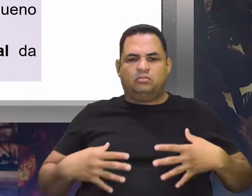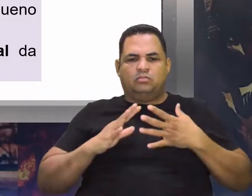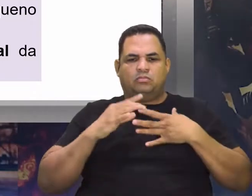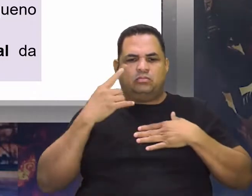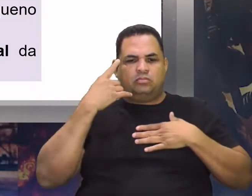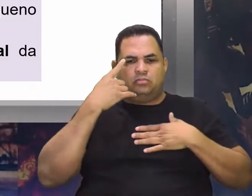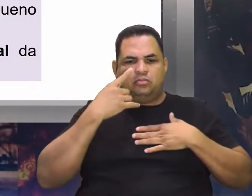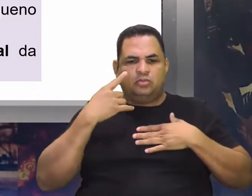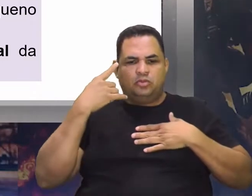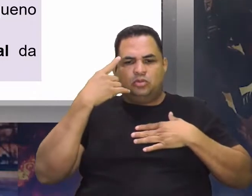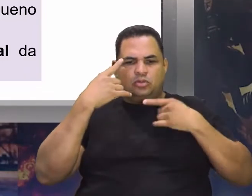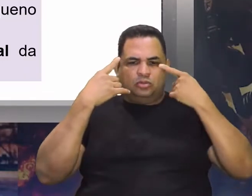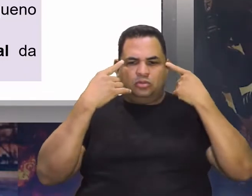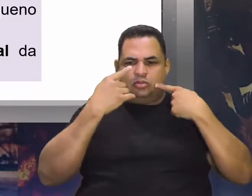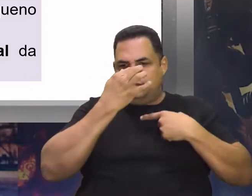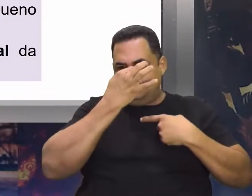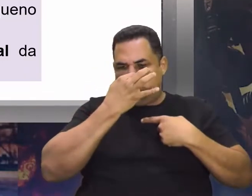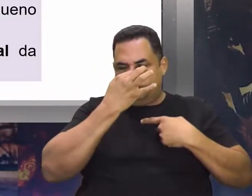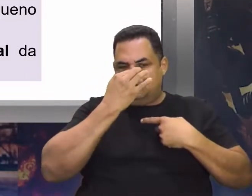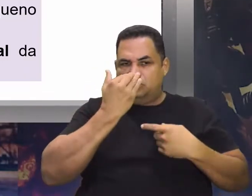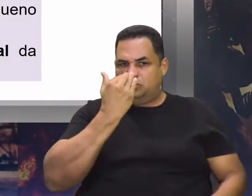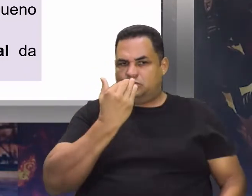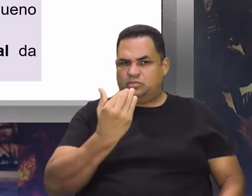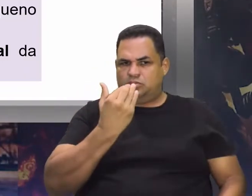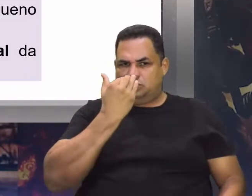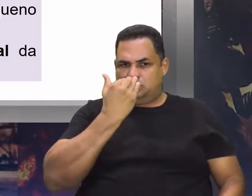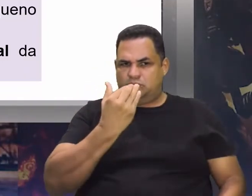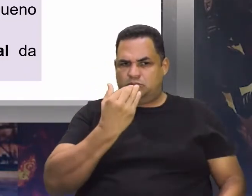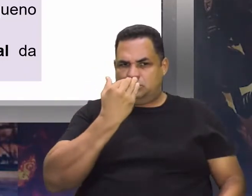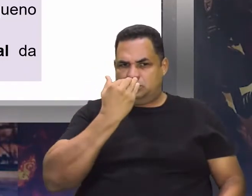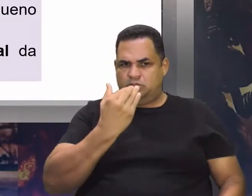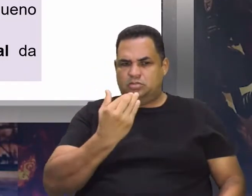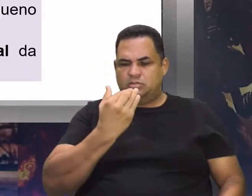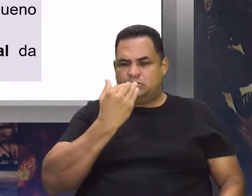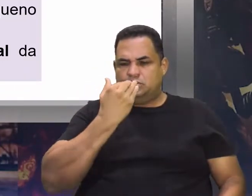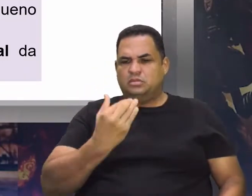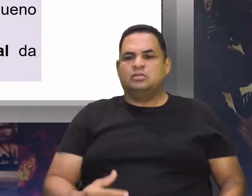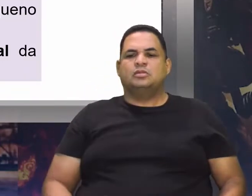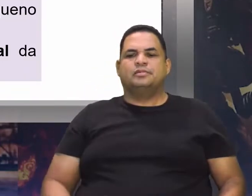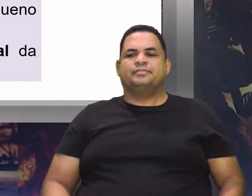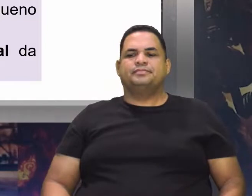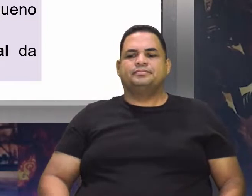olhos e narinas na parte frontal da face,